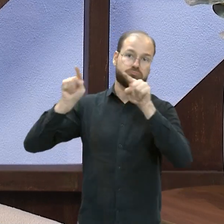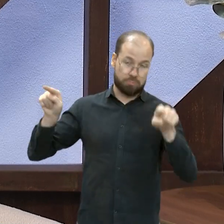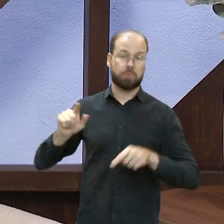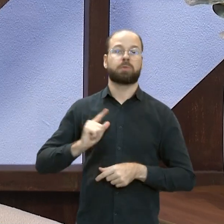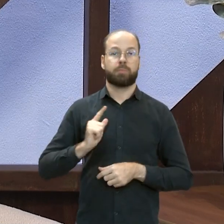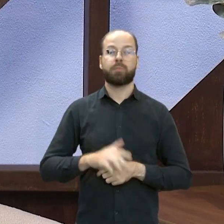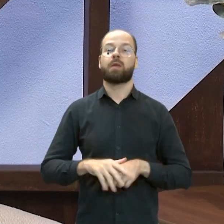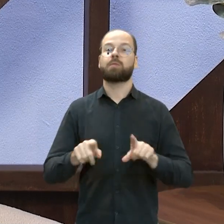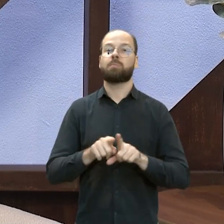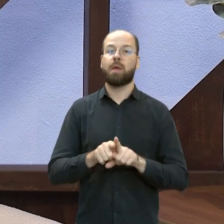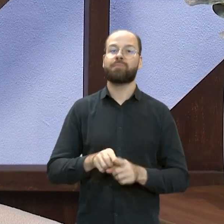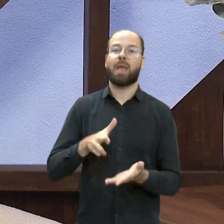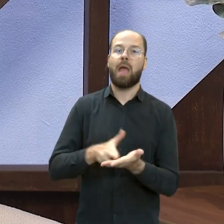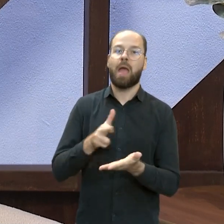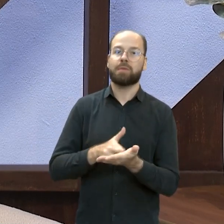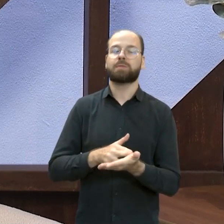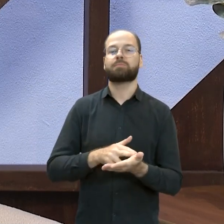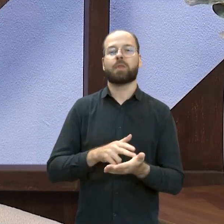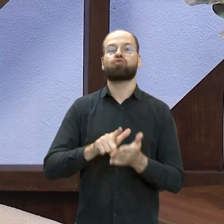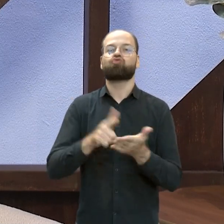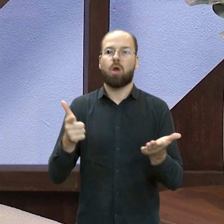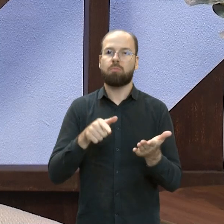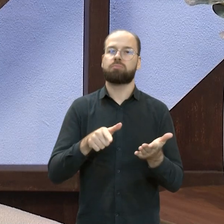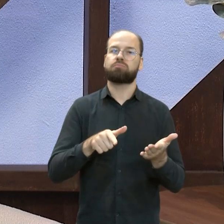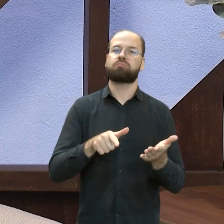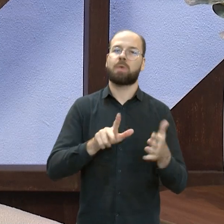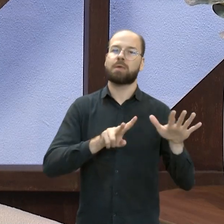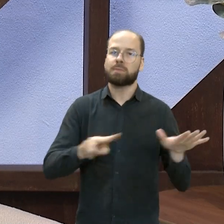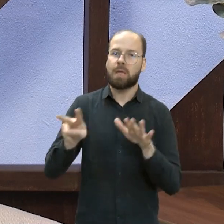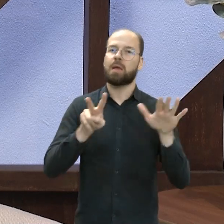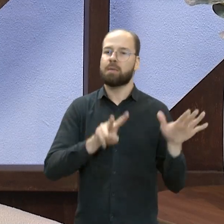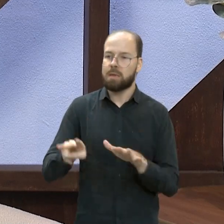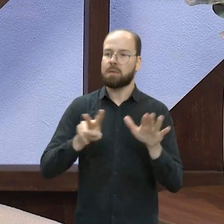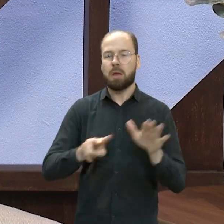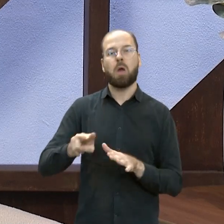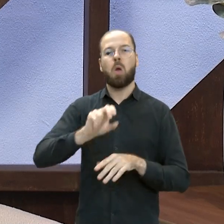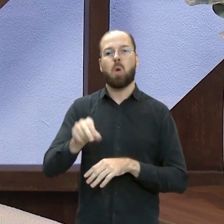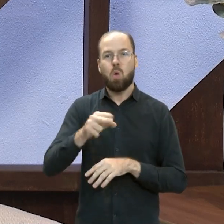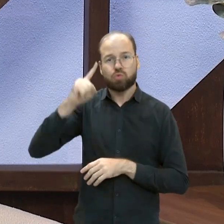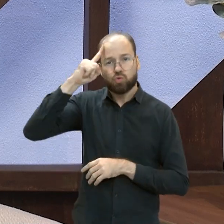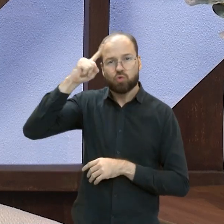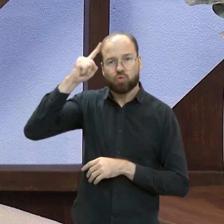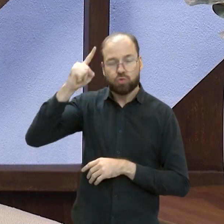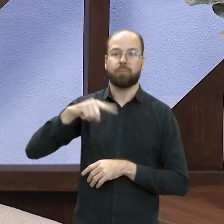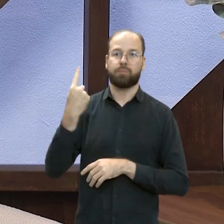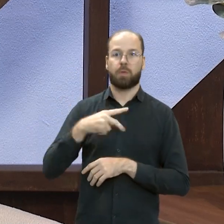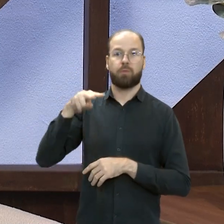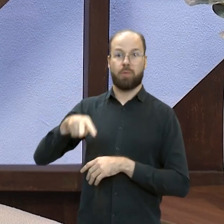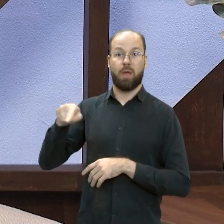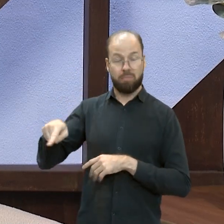nos periódicos, quando a gente faz essa pesquisa, né, você encontra a poesia